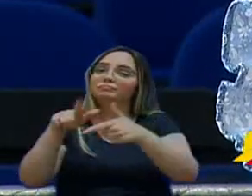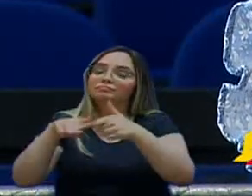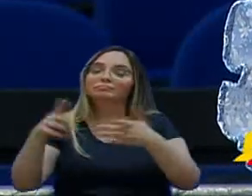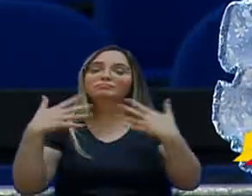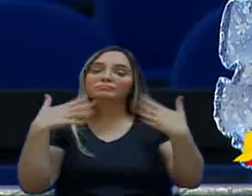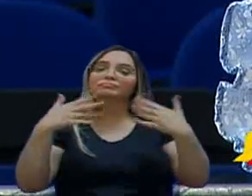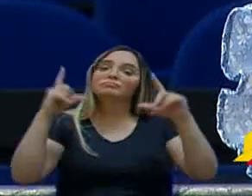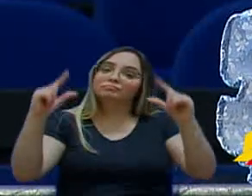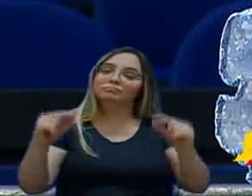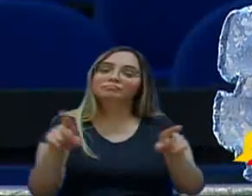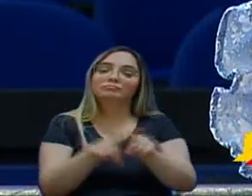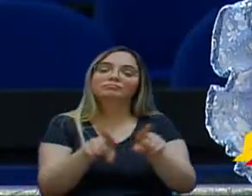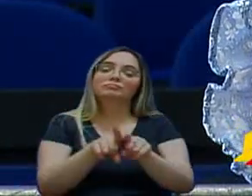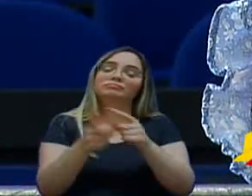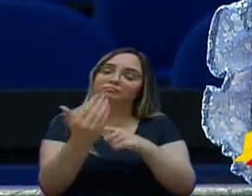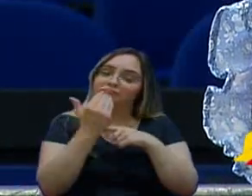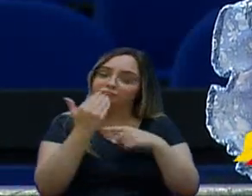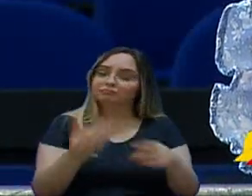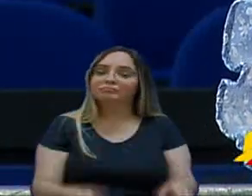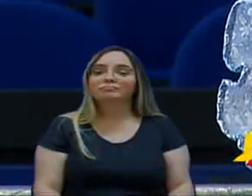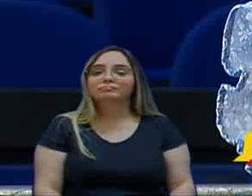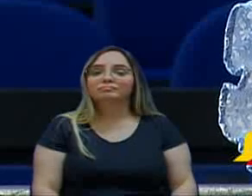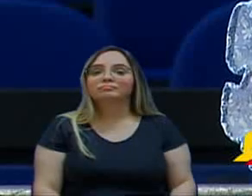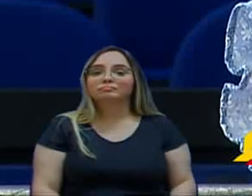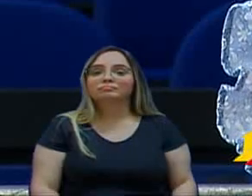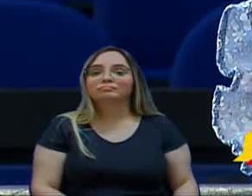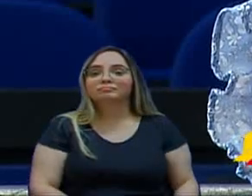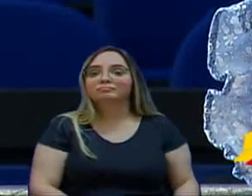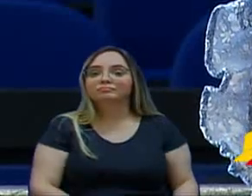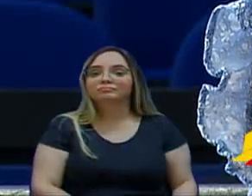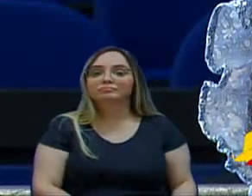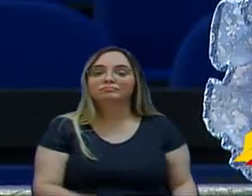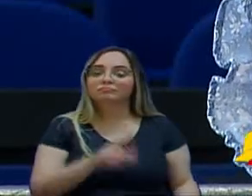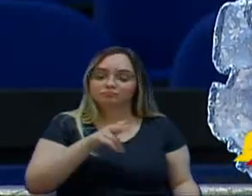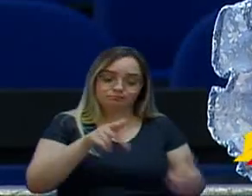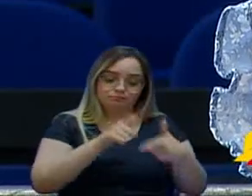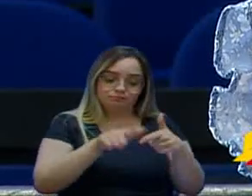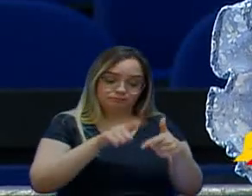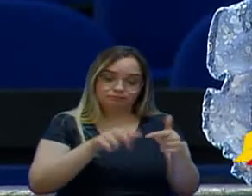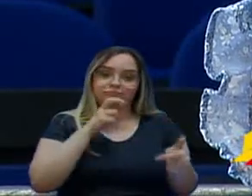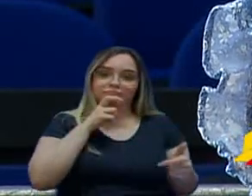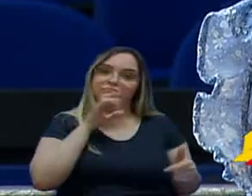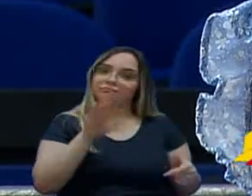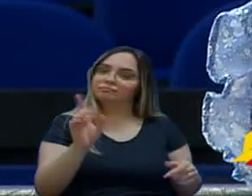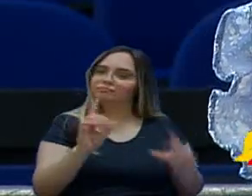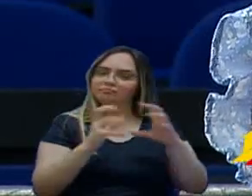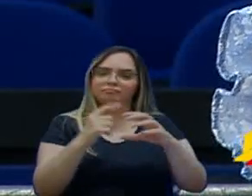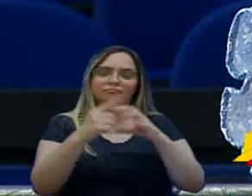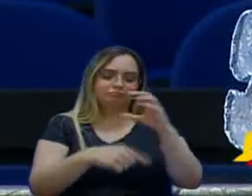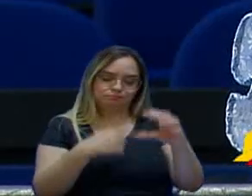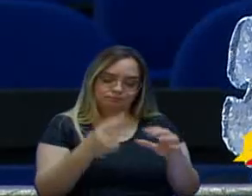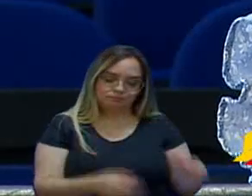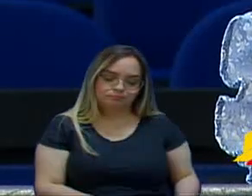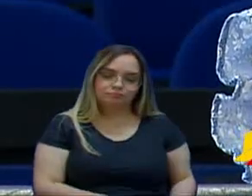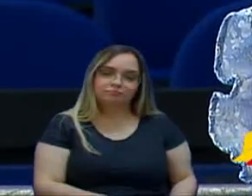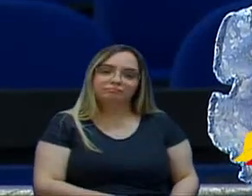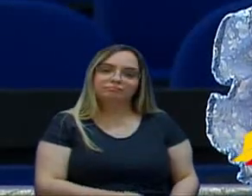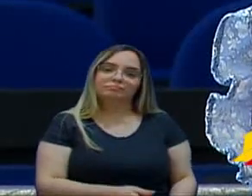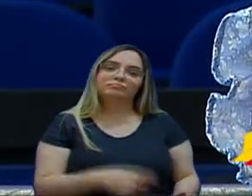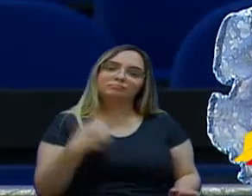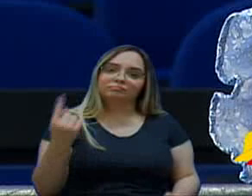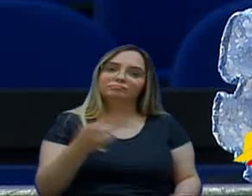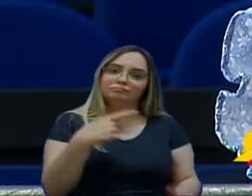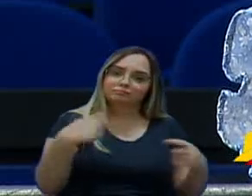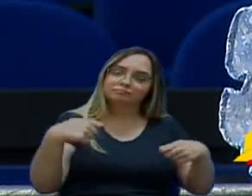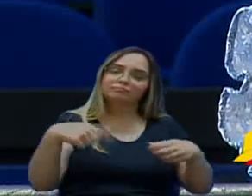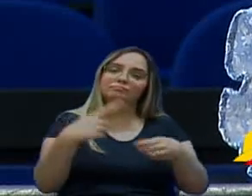de calor que nós teremos daqui para frente. Não é um fenômeno de Sorocaba, é um fenômeno mundial. Então, façamos a nossa parte aqui na nossa